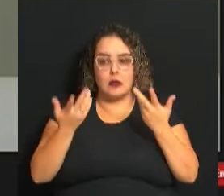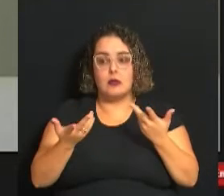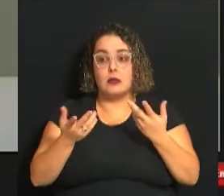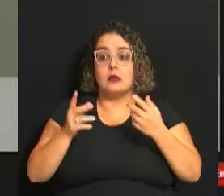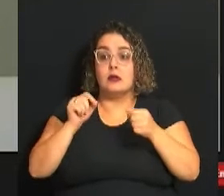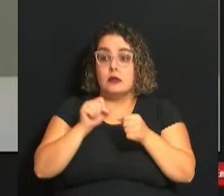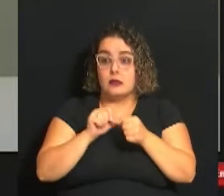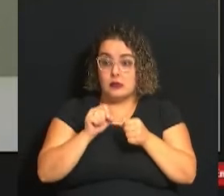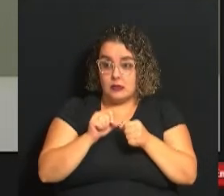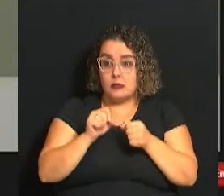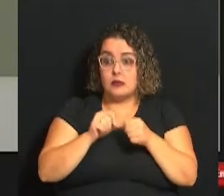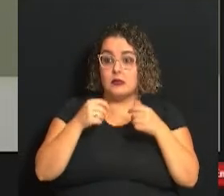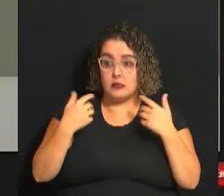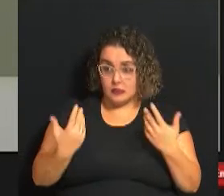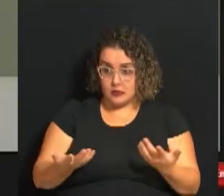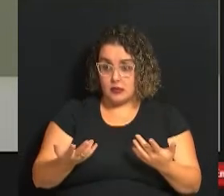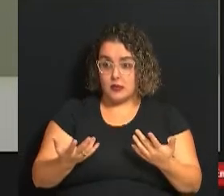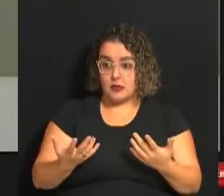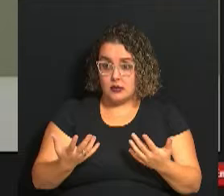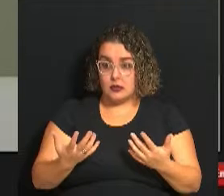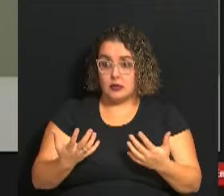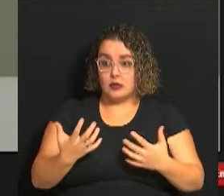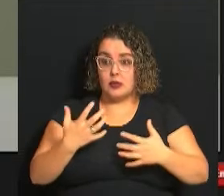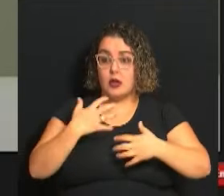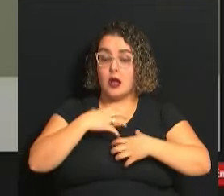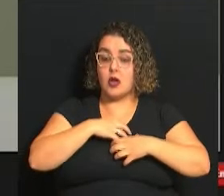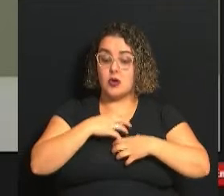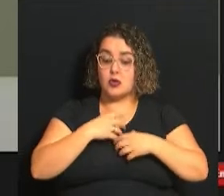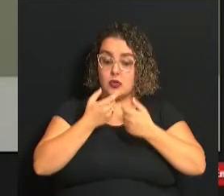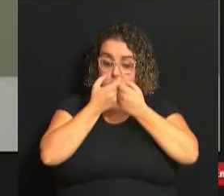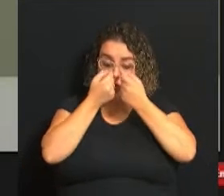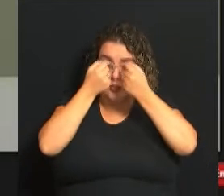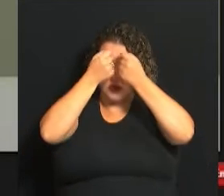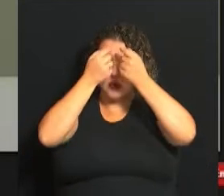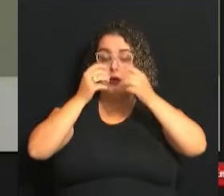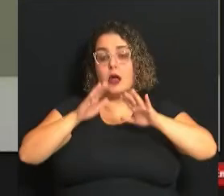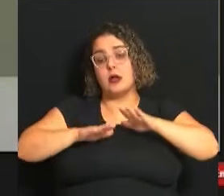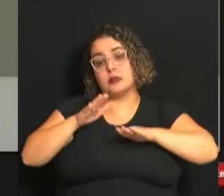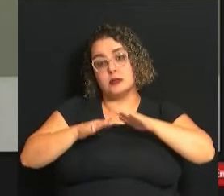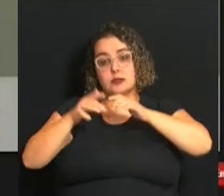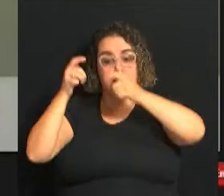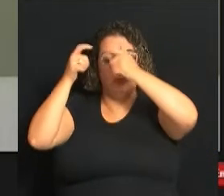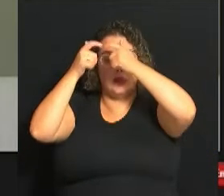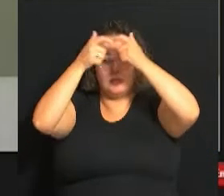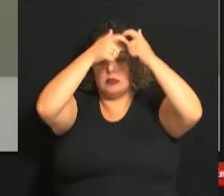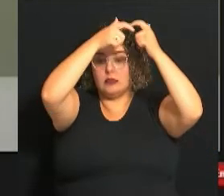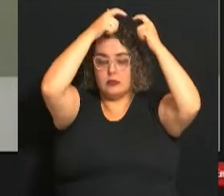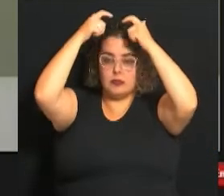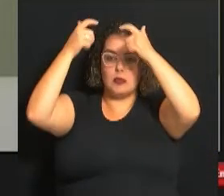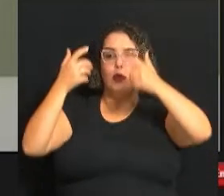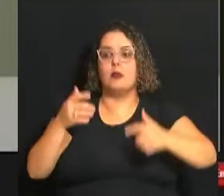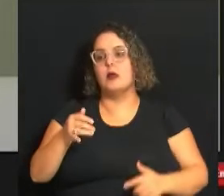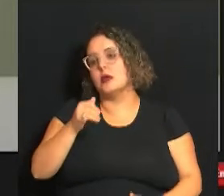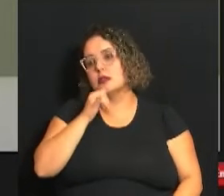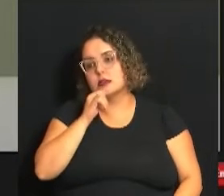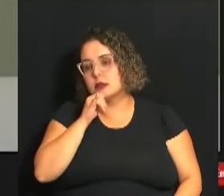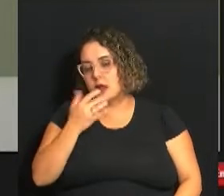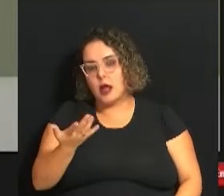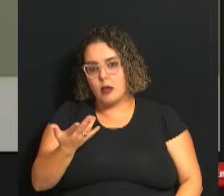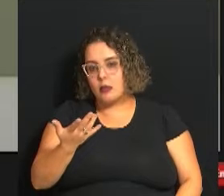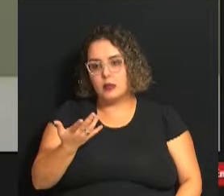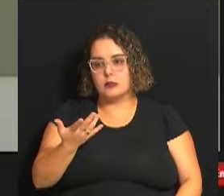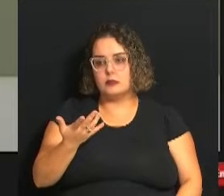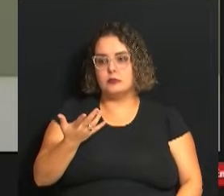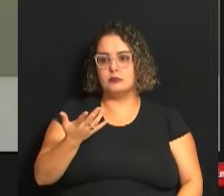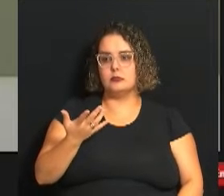então, a sintomatologia da doença, dependendo do local. Por exemplo, aquelas lesões que são